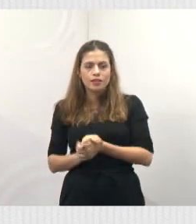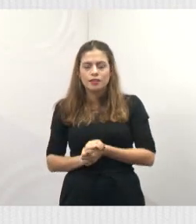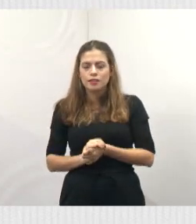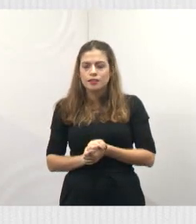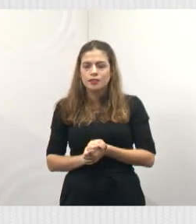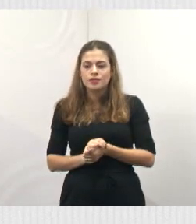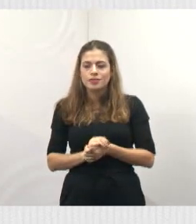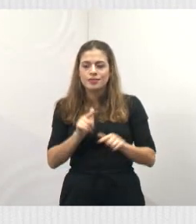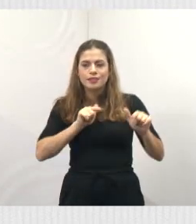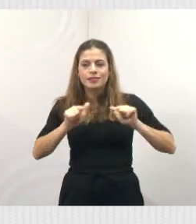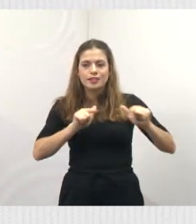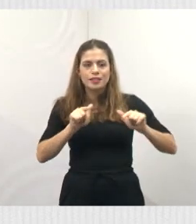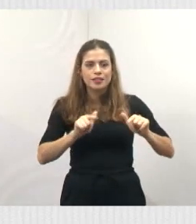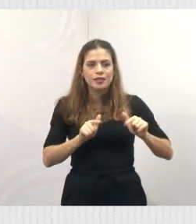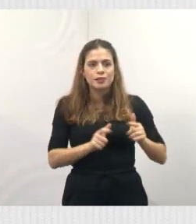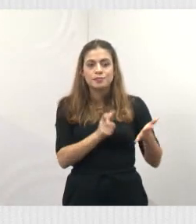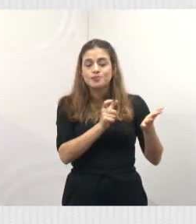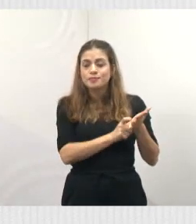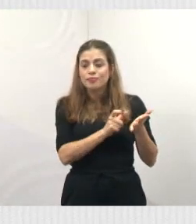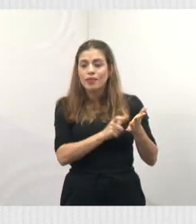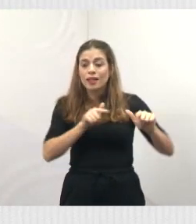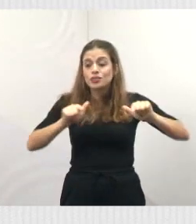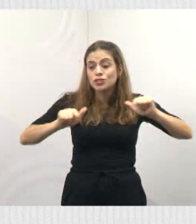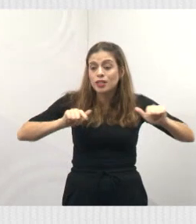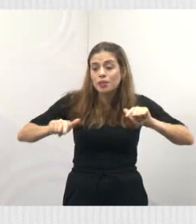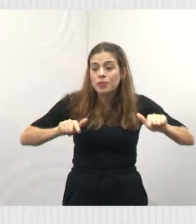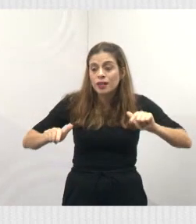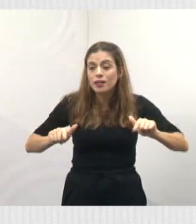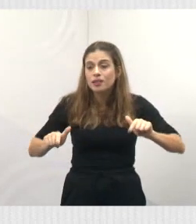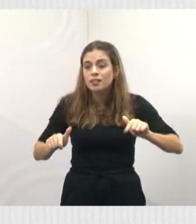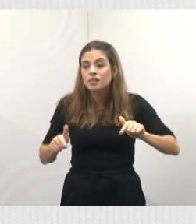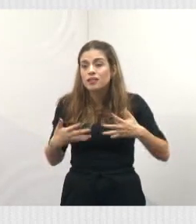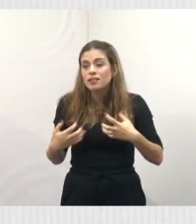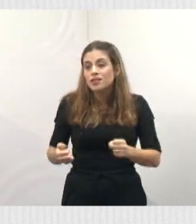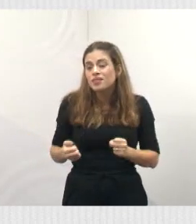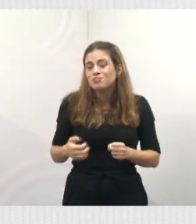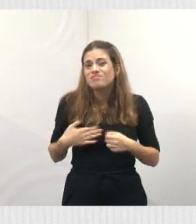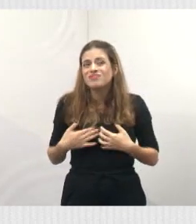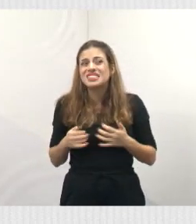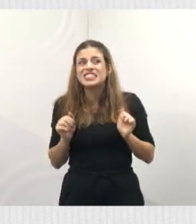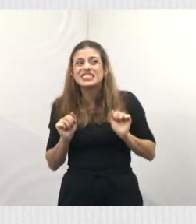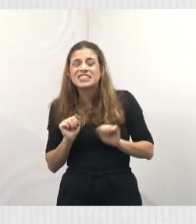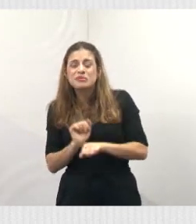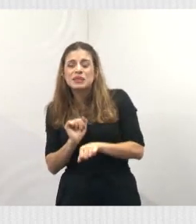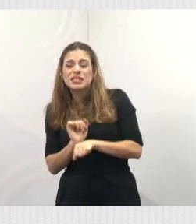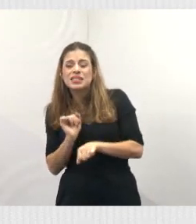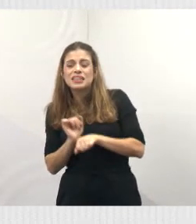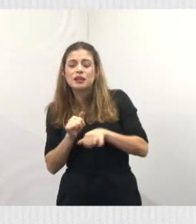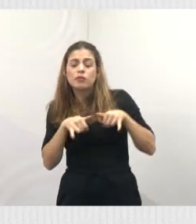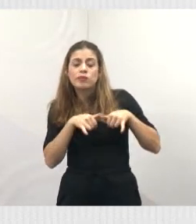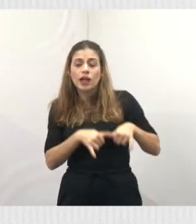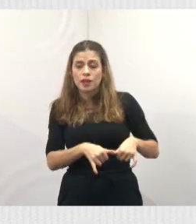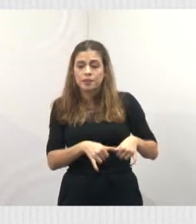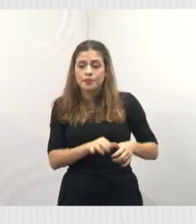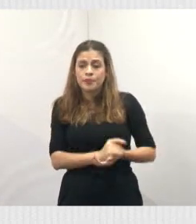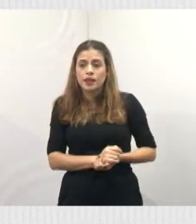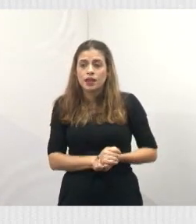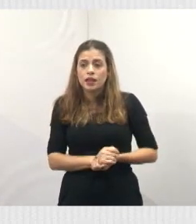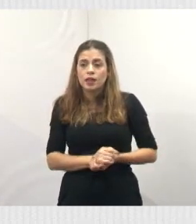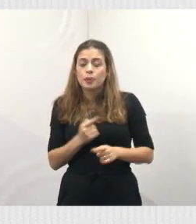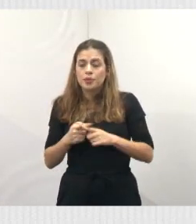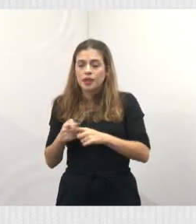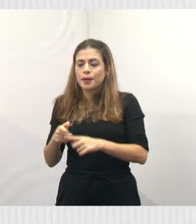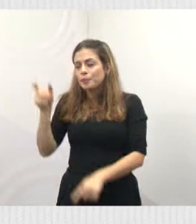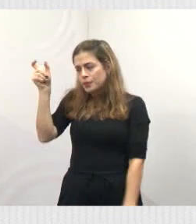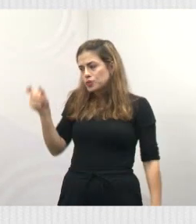para a relação da CLT para compensar a frustração da expectativa de permanência. Então, as pessoas entram no emprego